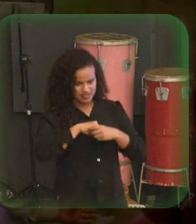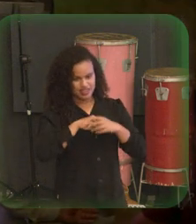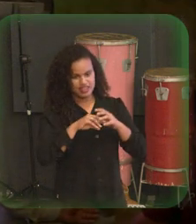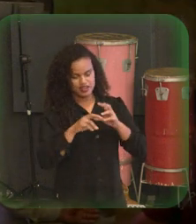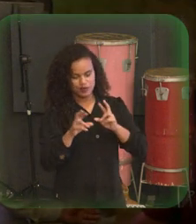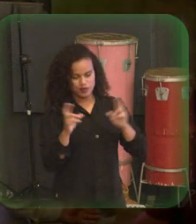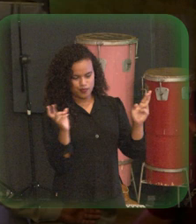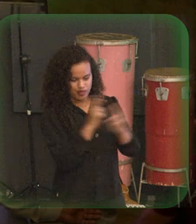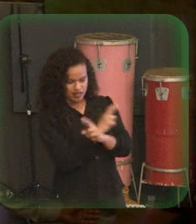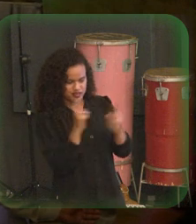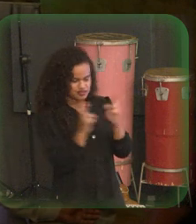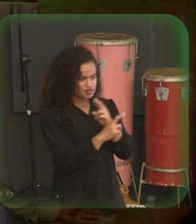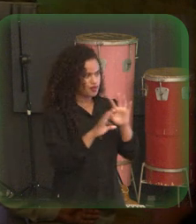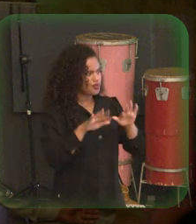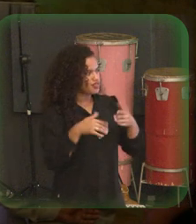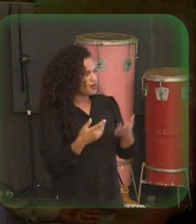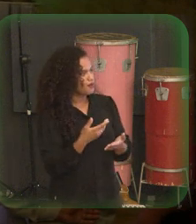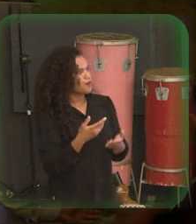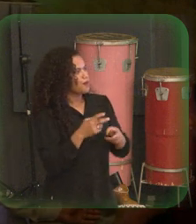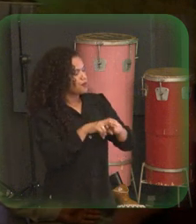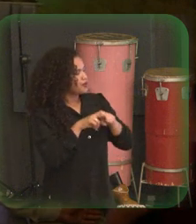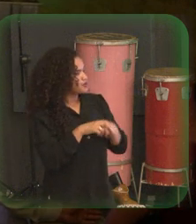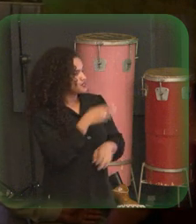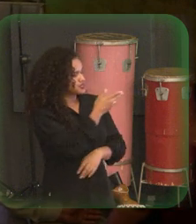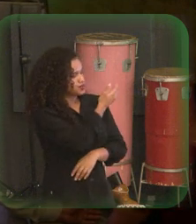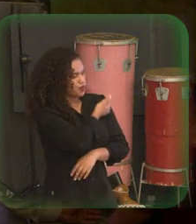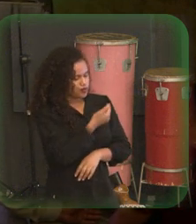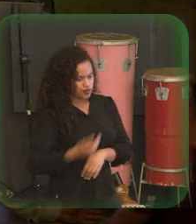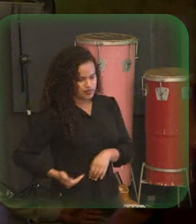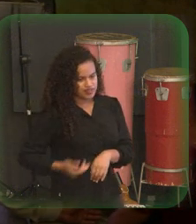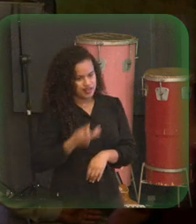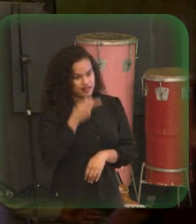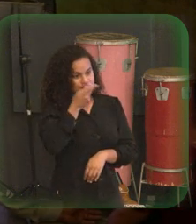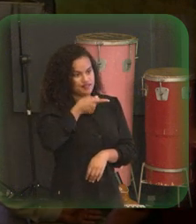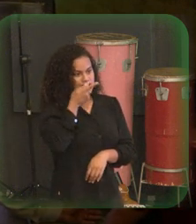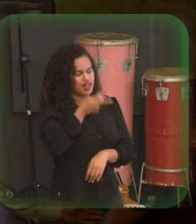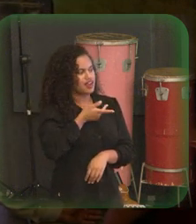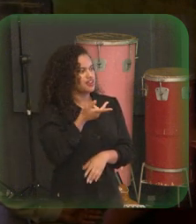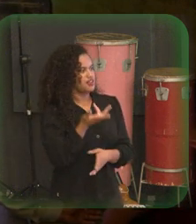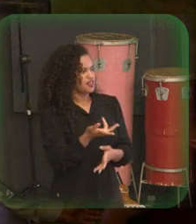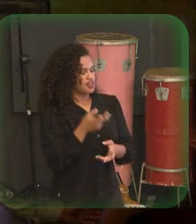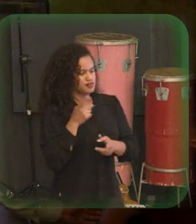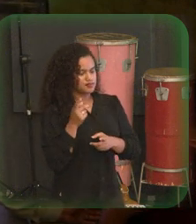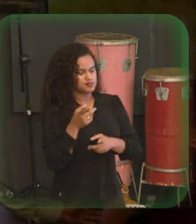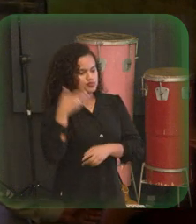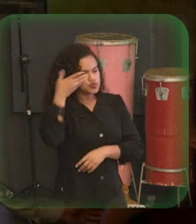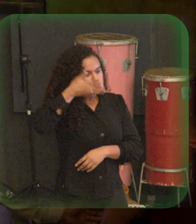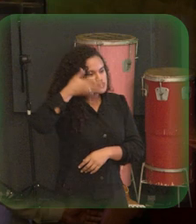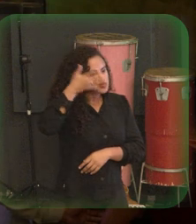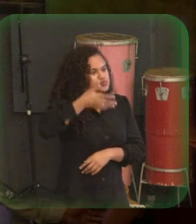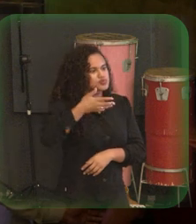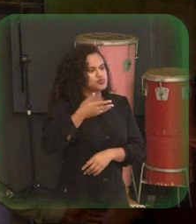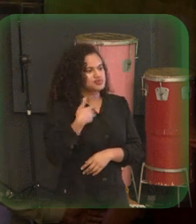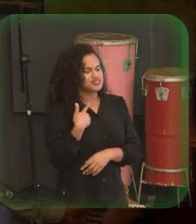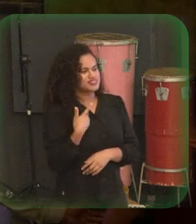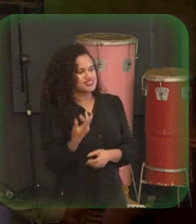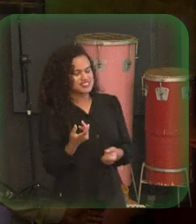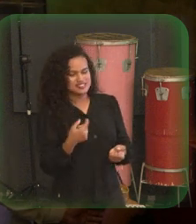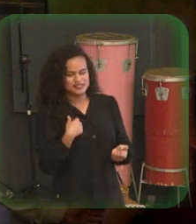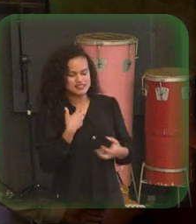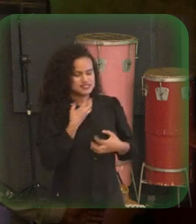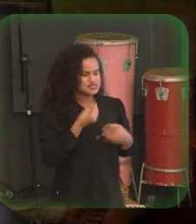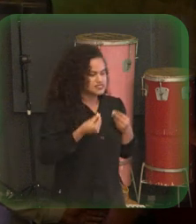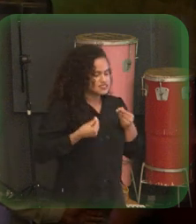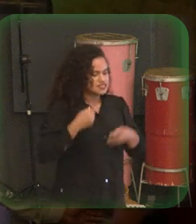Portanto, governadora, quando a senhora fala sobre o discurso, o que nos incomoda é o discurso vazio,